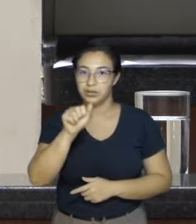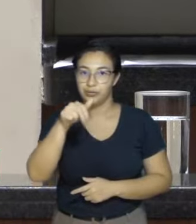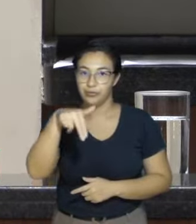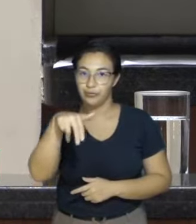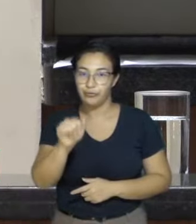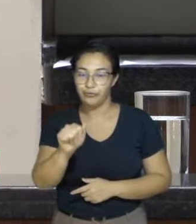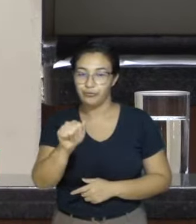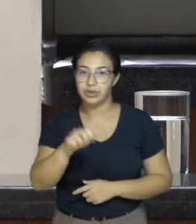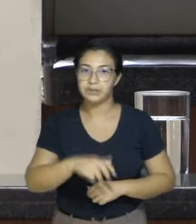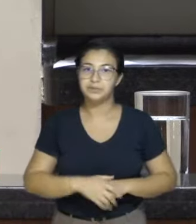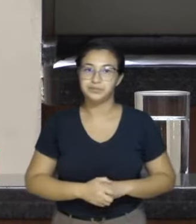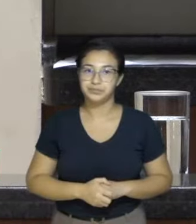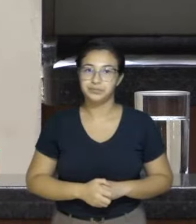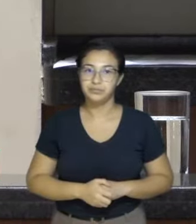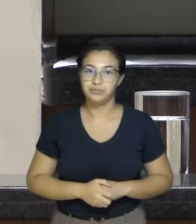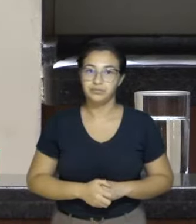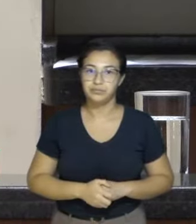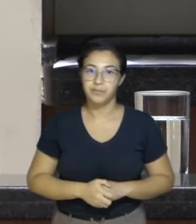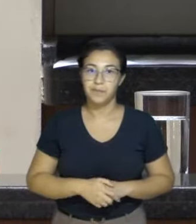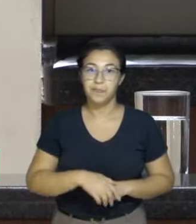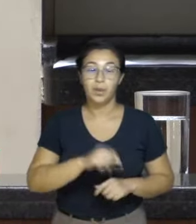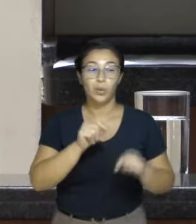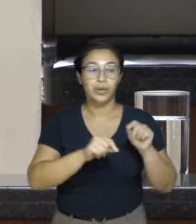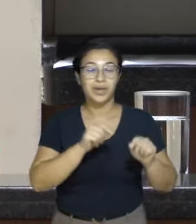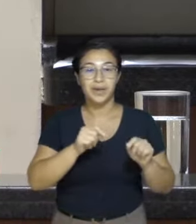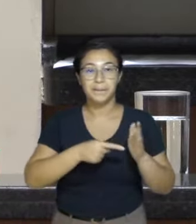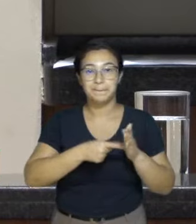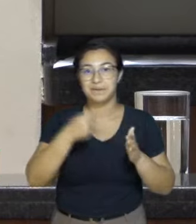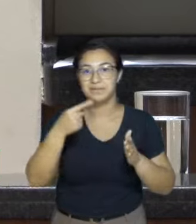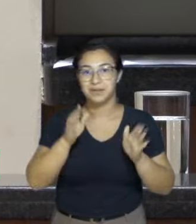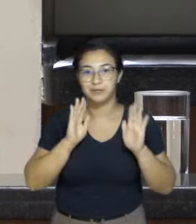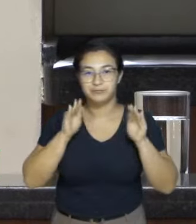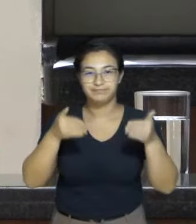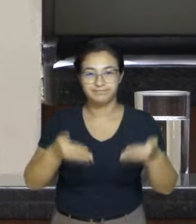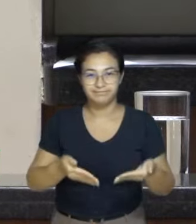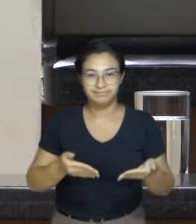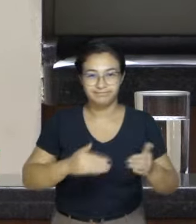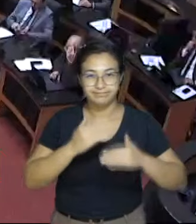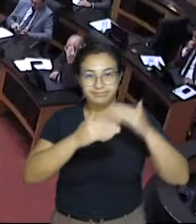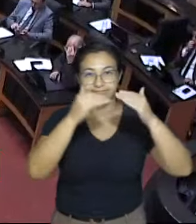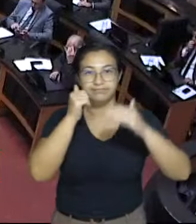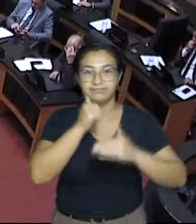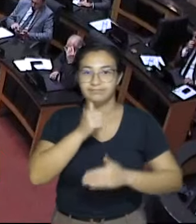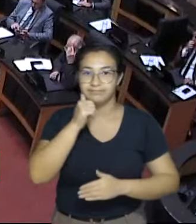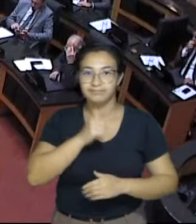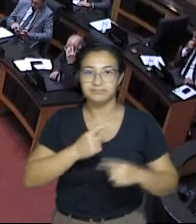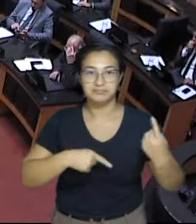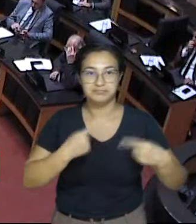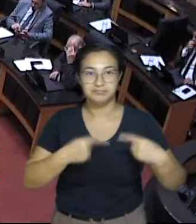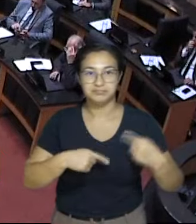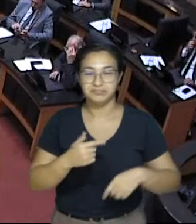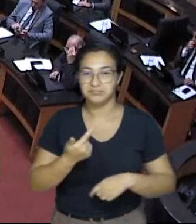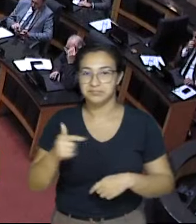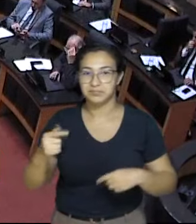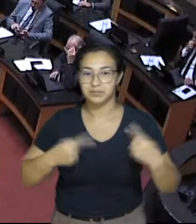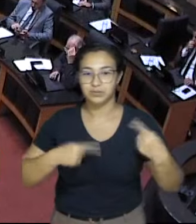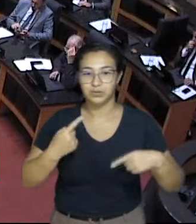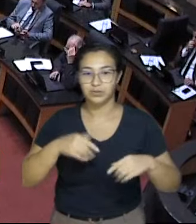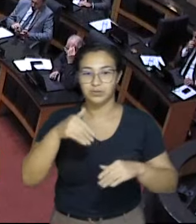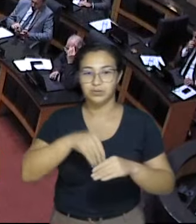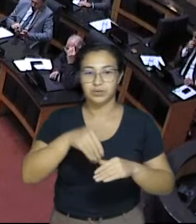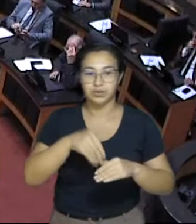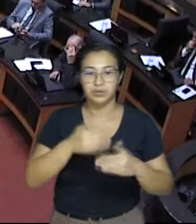Schlader, pela realização do primeiro Fórum de Desenvolvimento da Mulher, em discussão. Não havendo quem queira discutir, em votação,